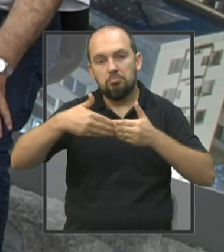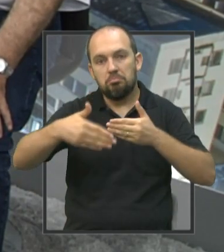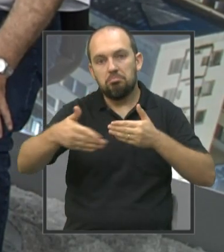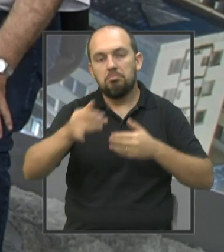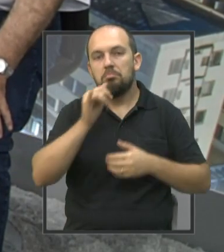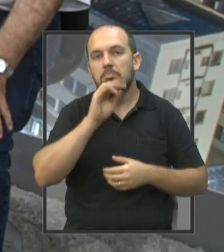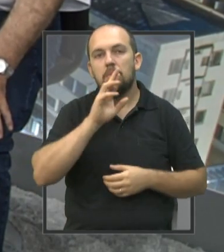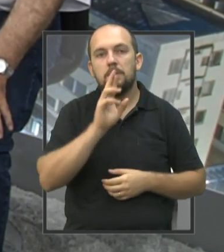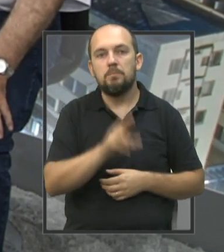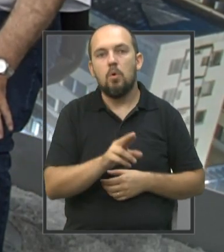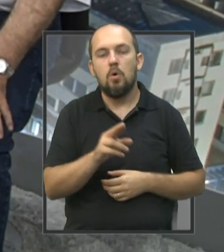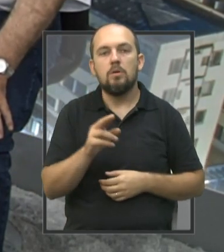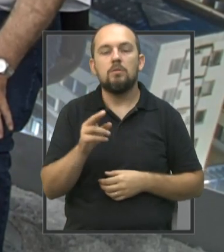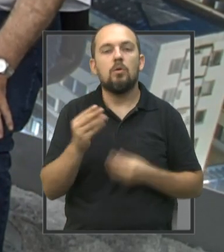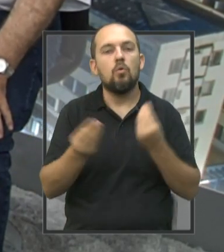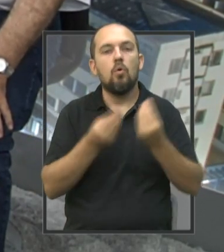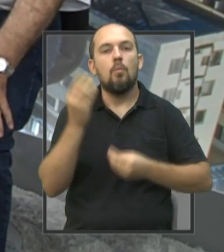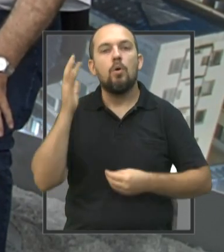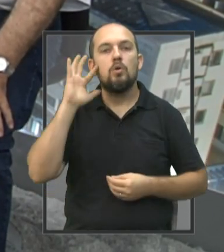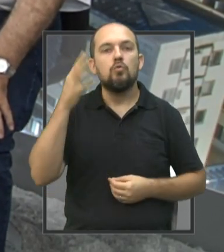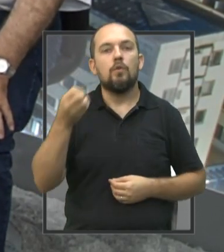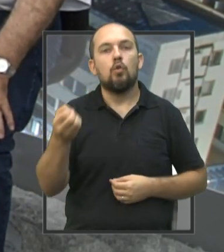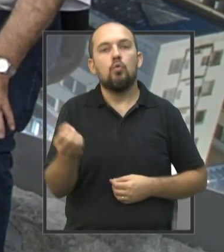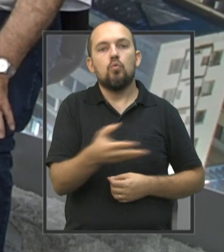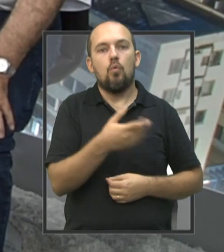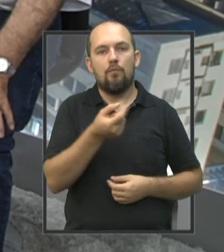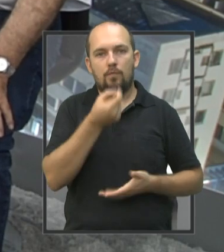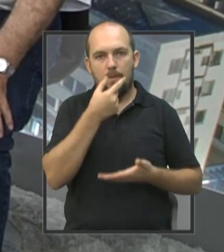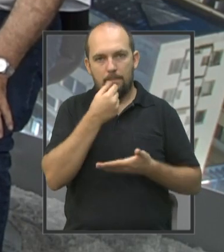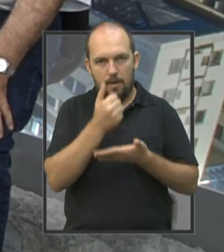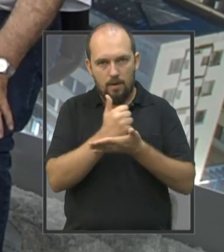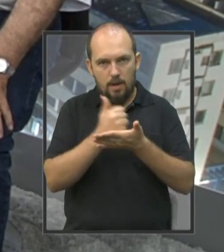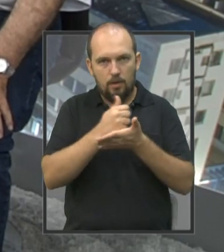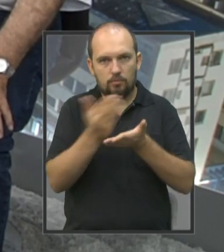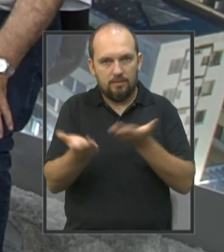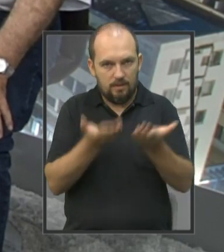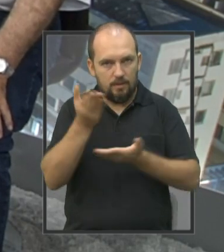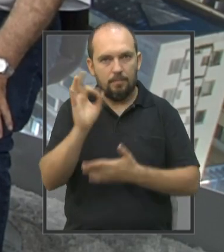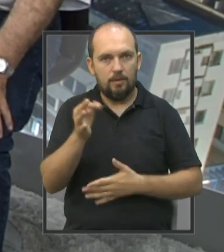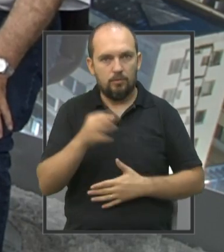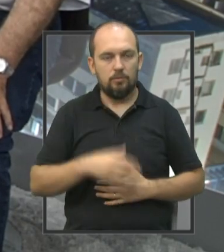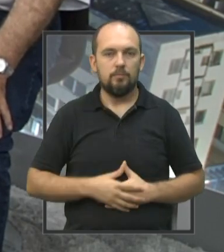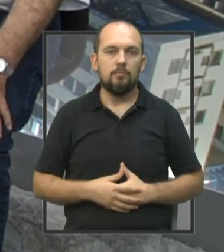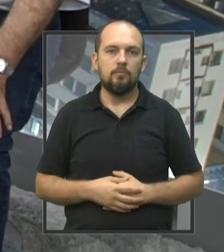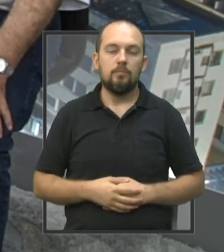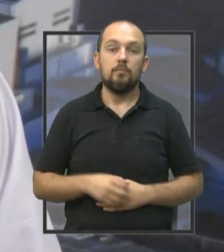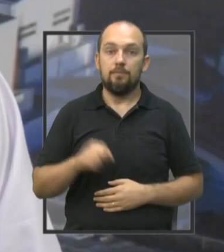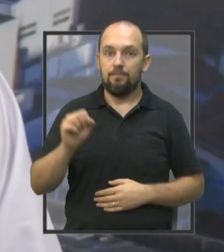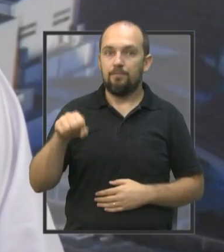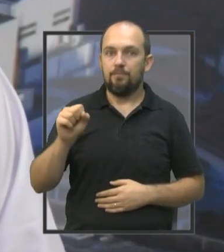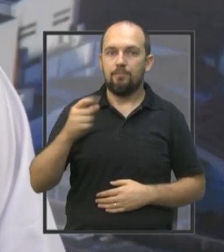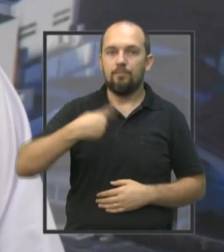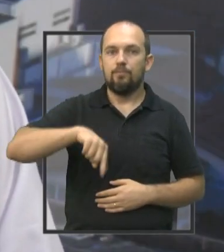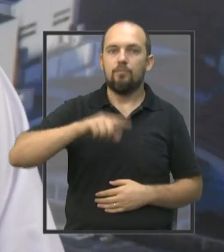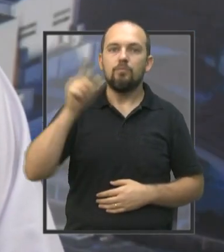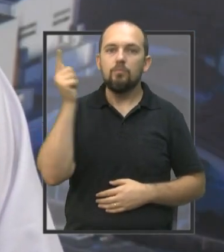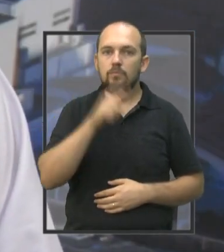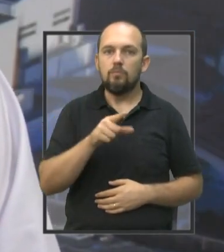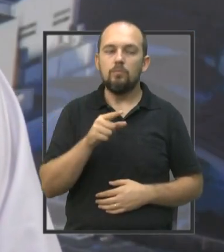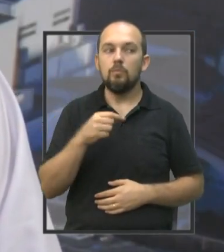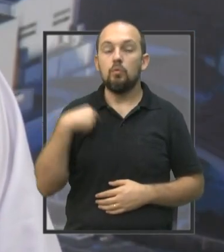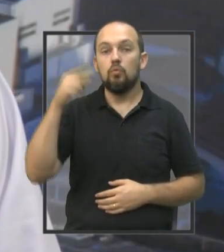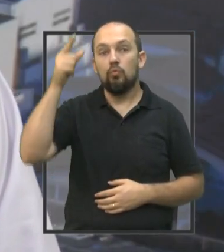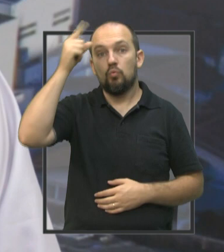exemplo, na solução de novos medicamentos para tratar as doenças. nós conseguimos, ficamos